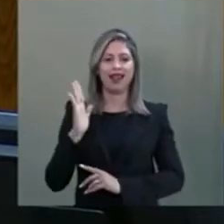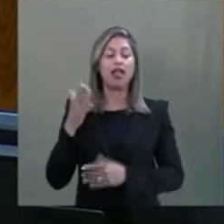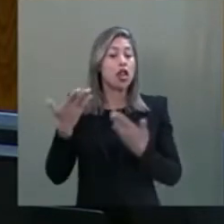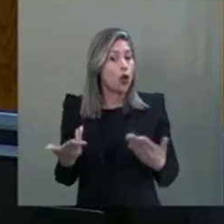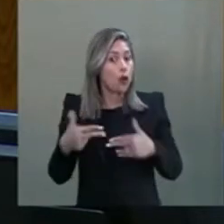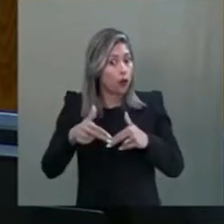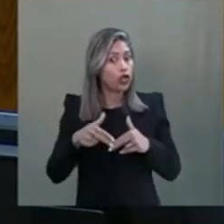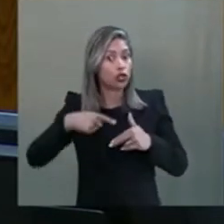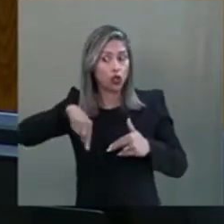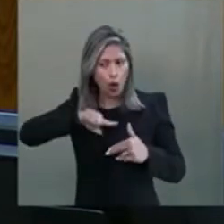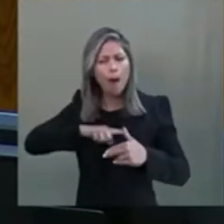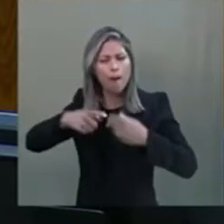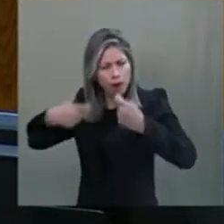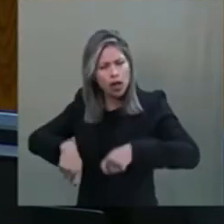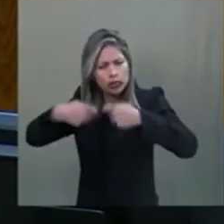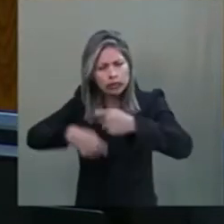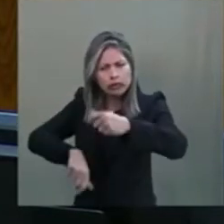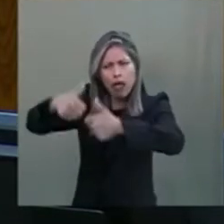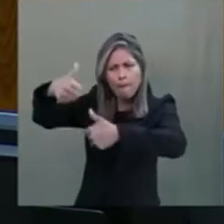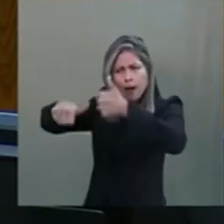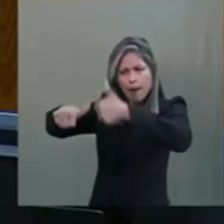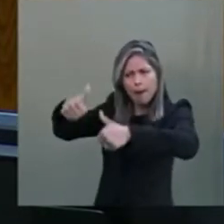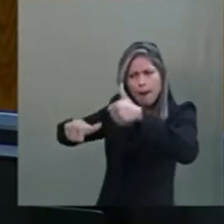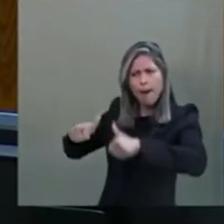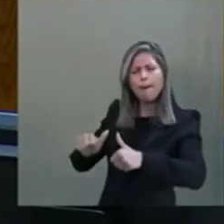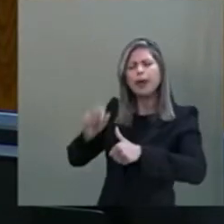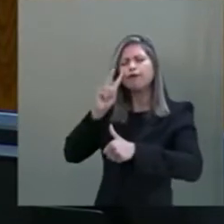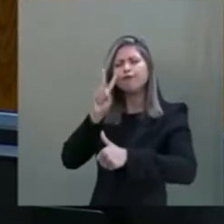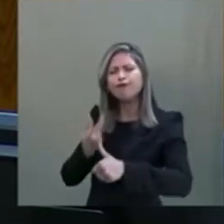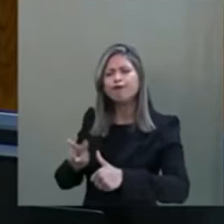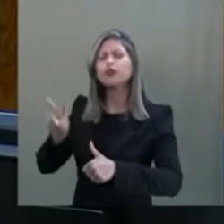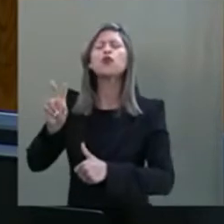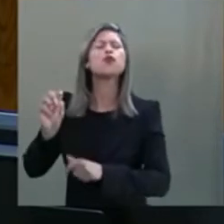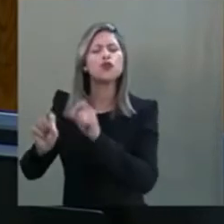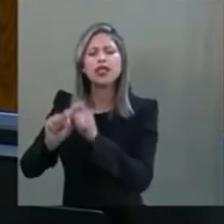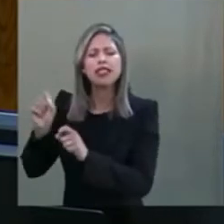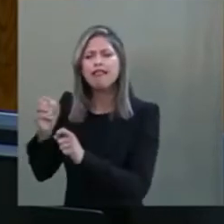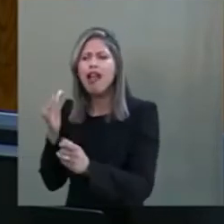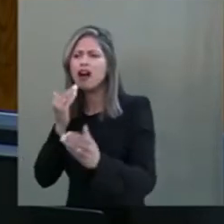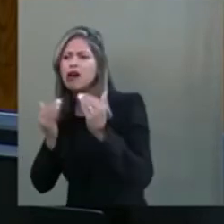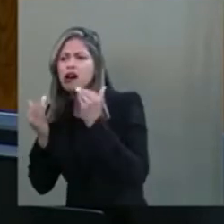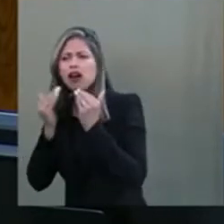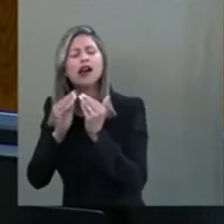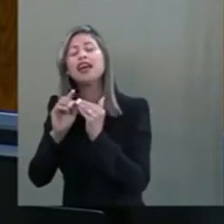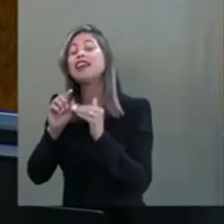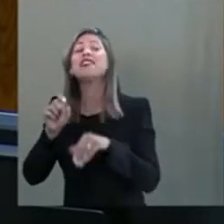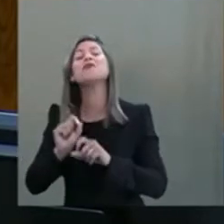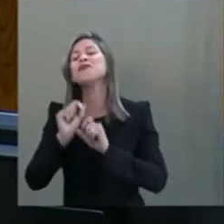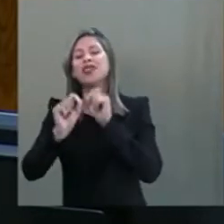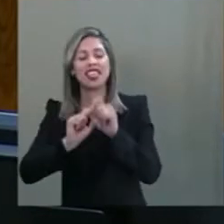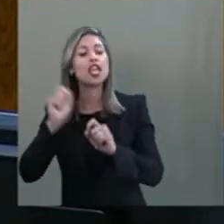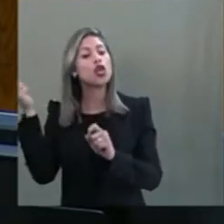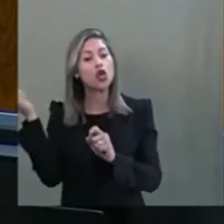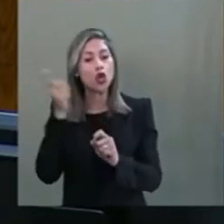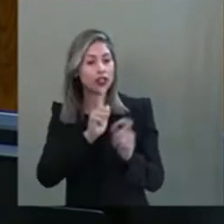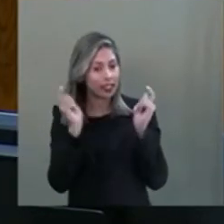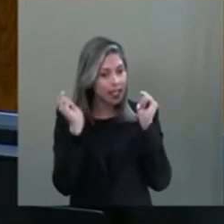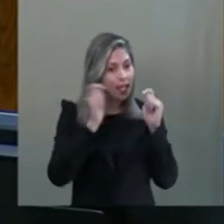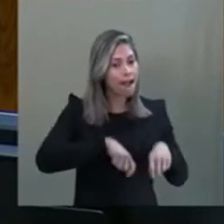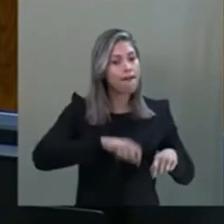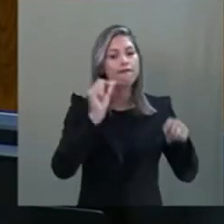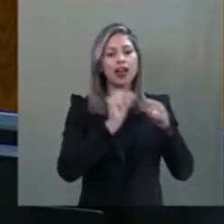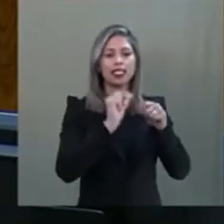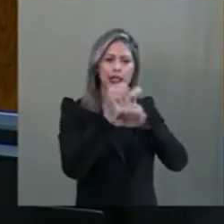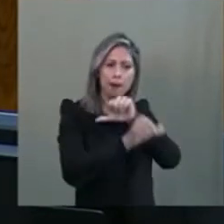precisamos analisar o que falhou e, mais importante, o que podemos fazer para mudar